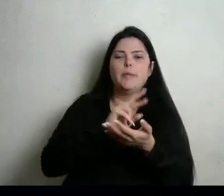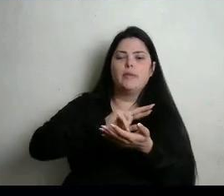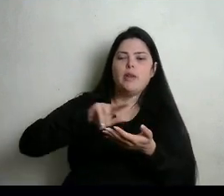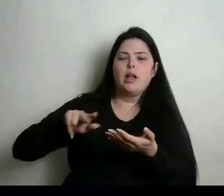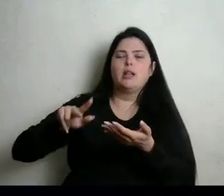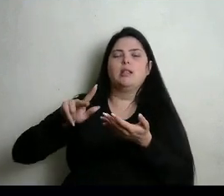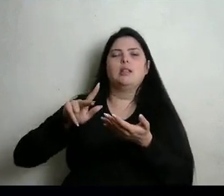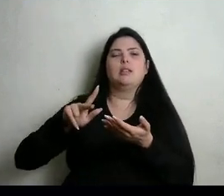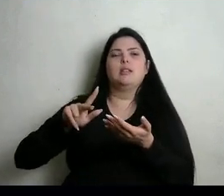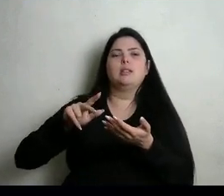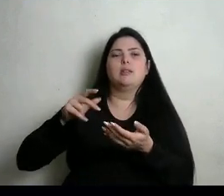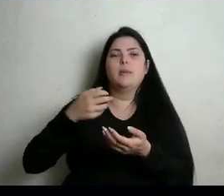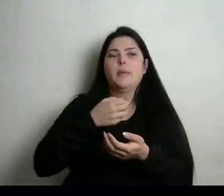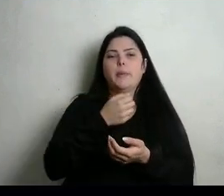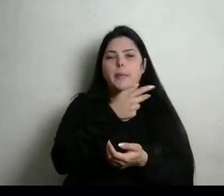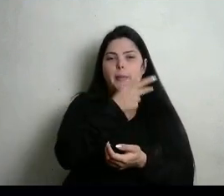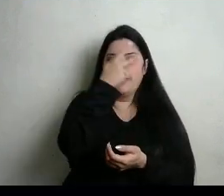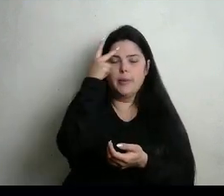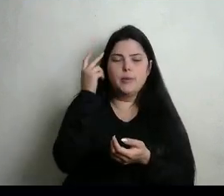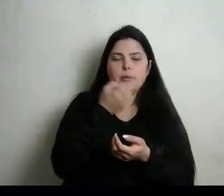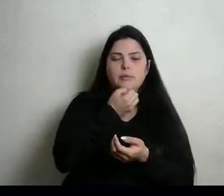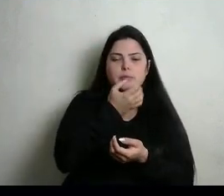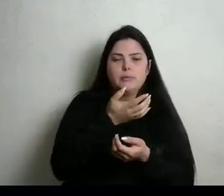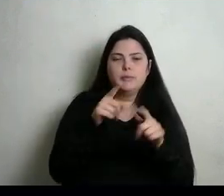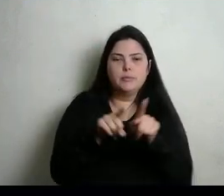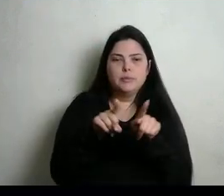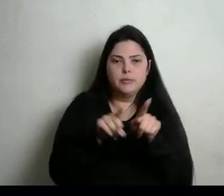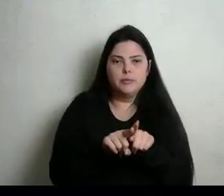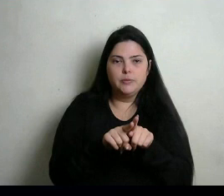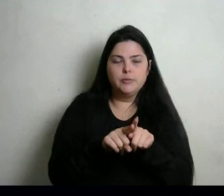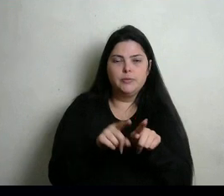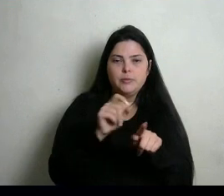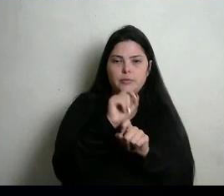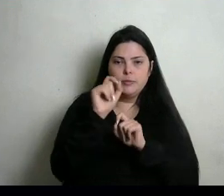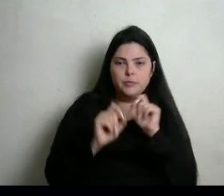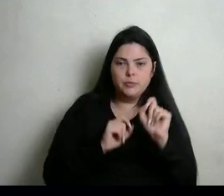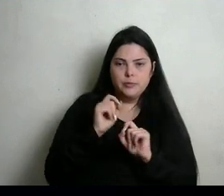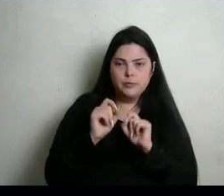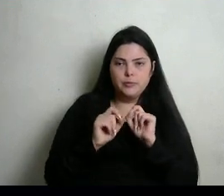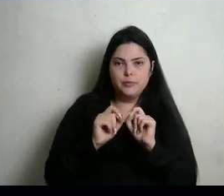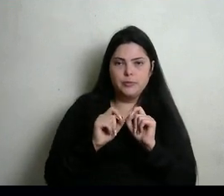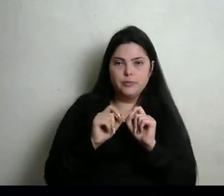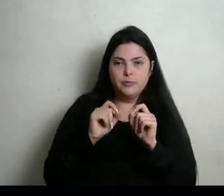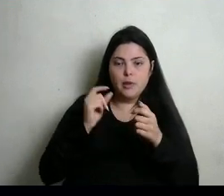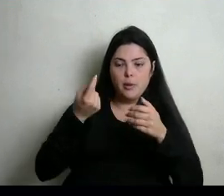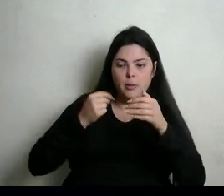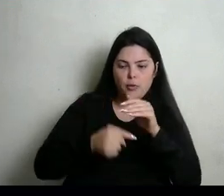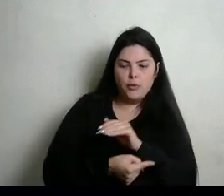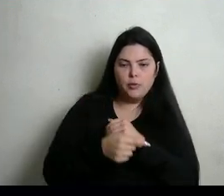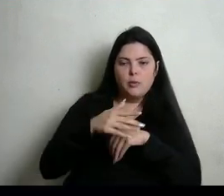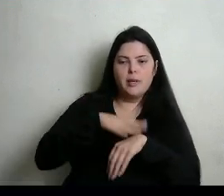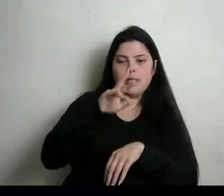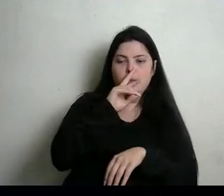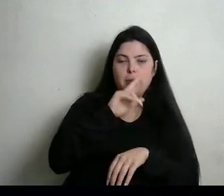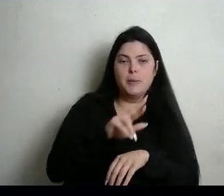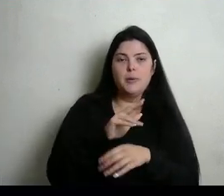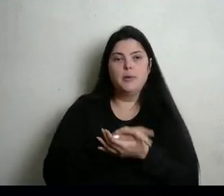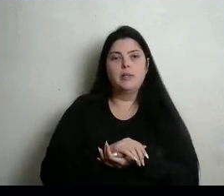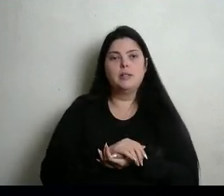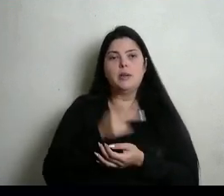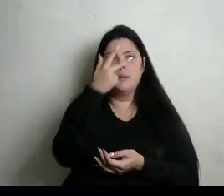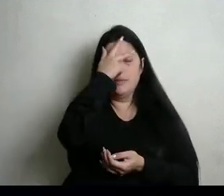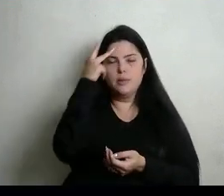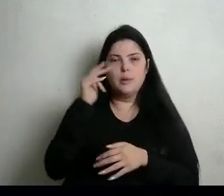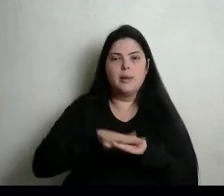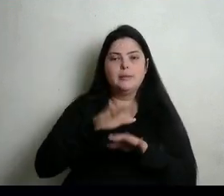várias narrativas, existem pessoas que são se aprofundam um pouco mais na resposta, existem pessoas que são mais sucintas, mas